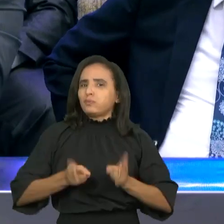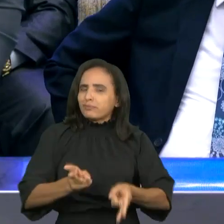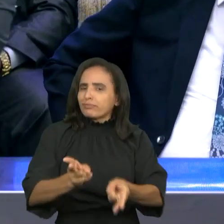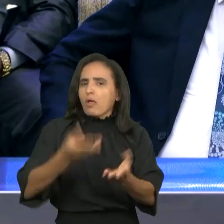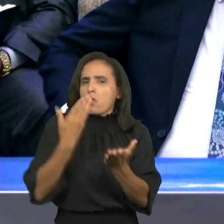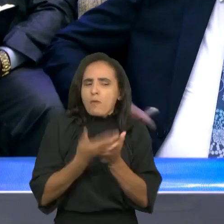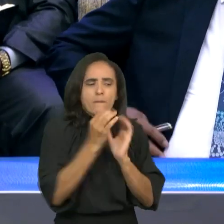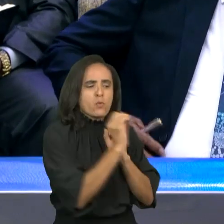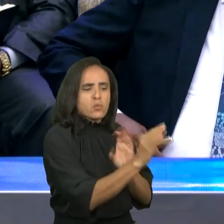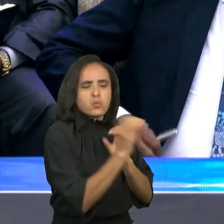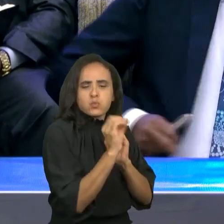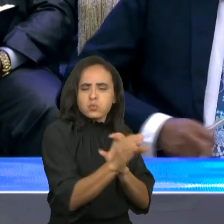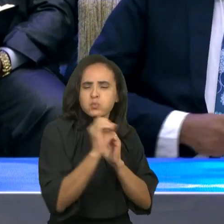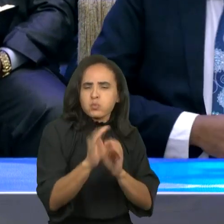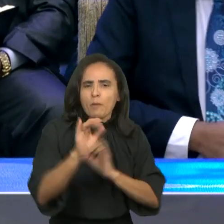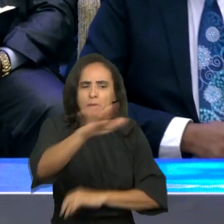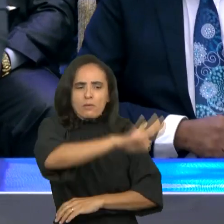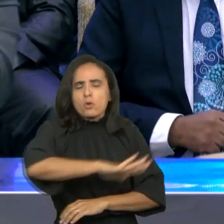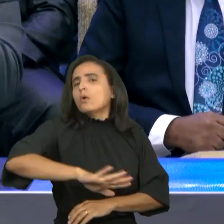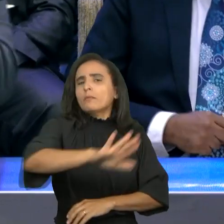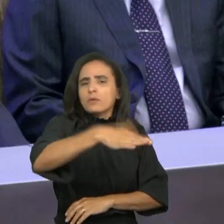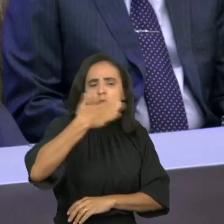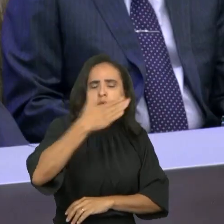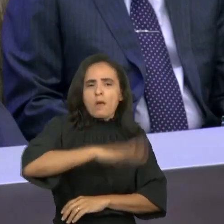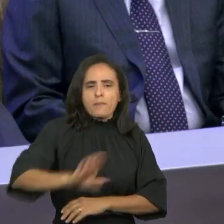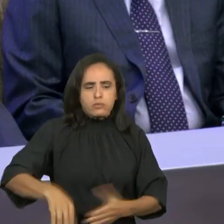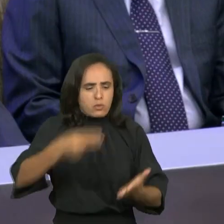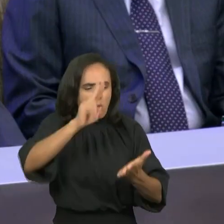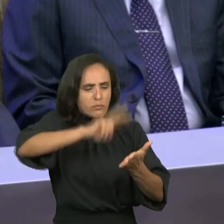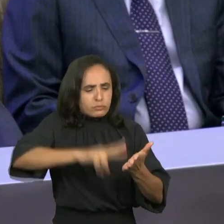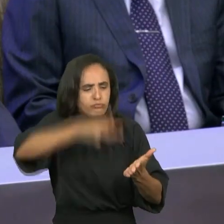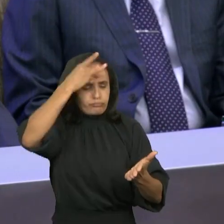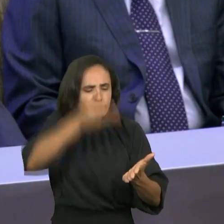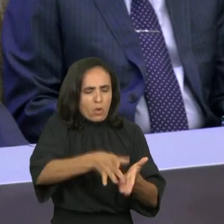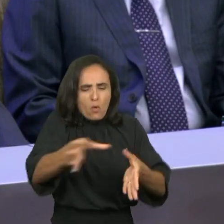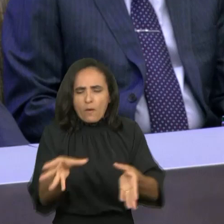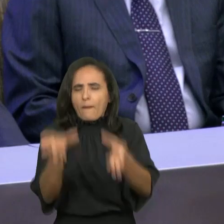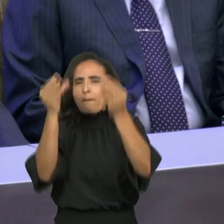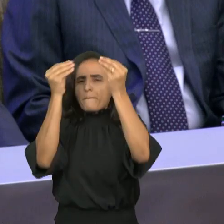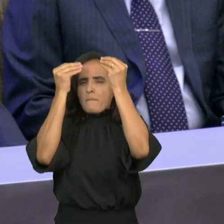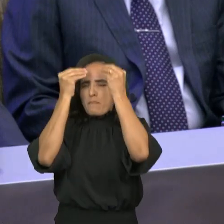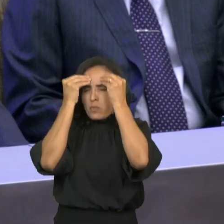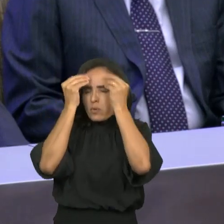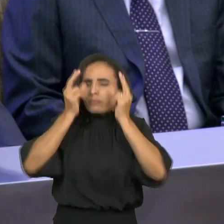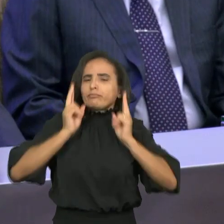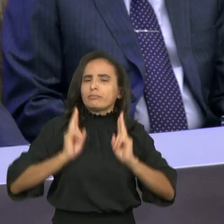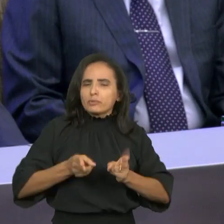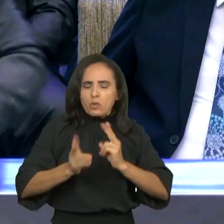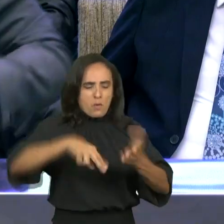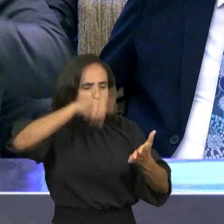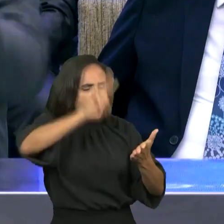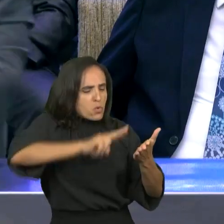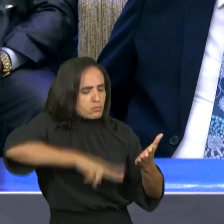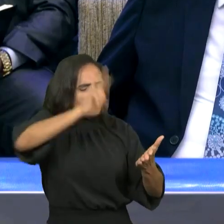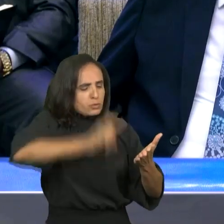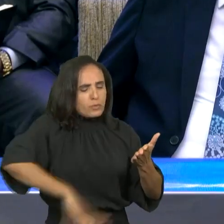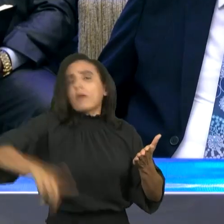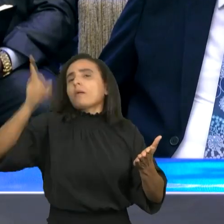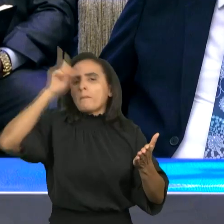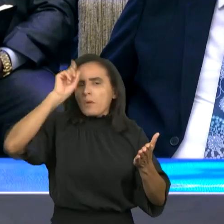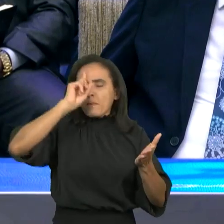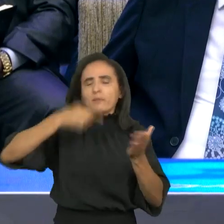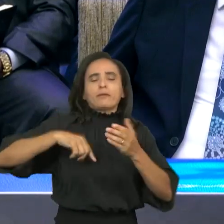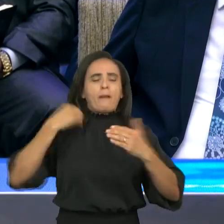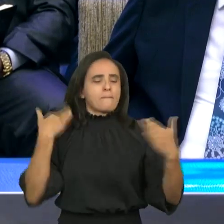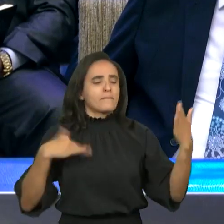ensine o seu filho a sua filha a decorar a palavra de Deus desfruta da palavra come a palavra vai no caminho